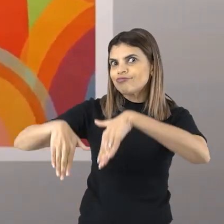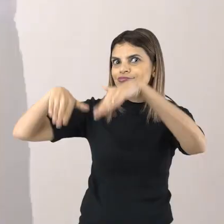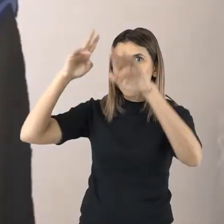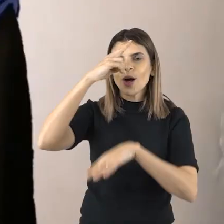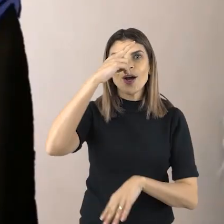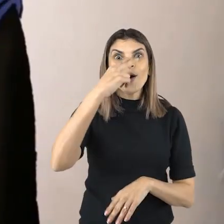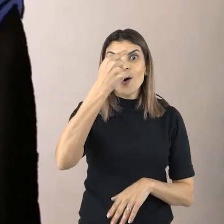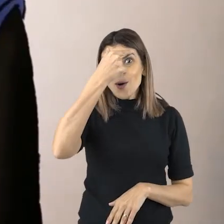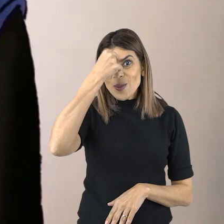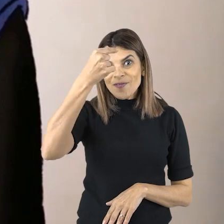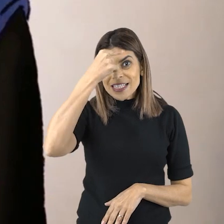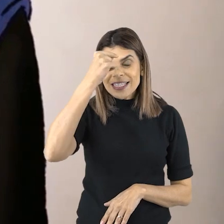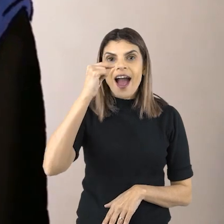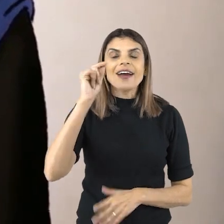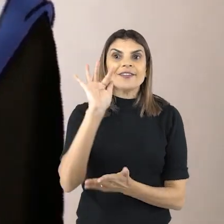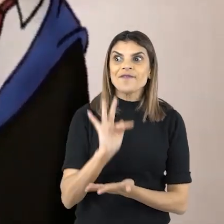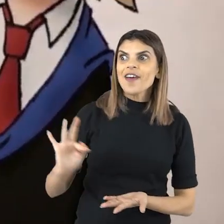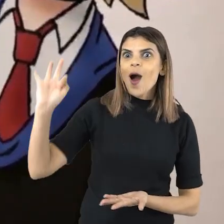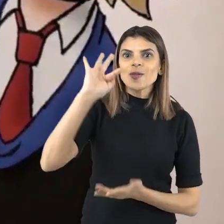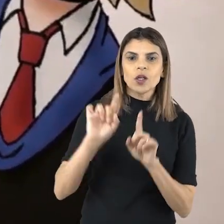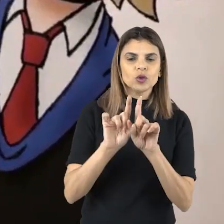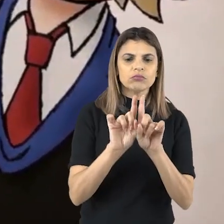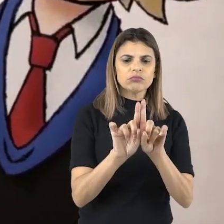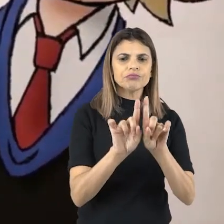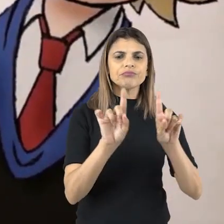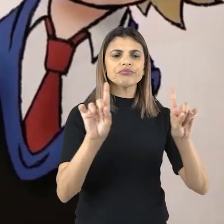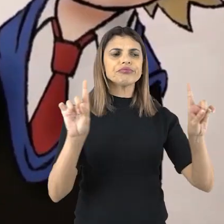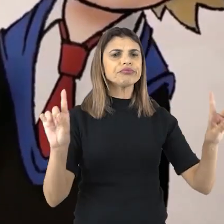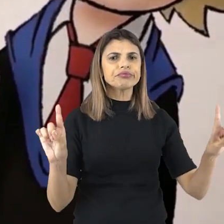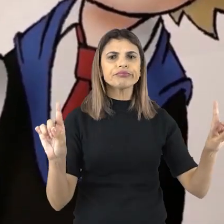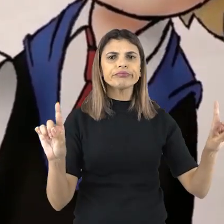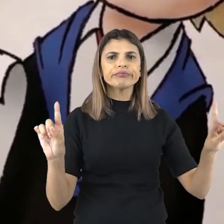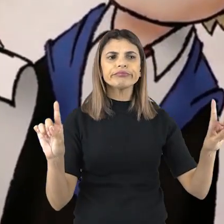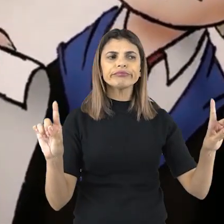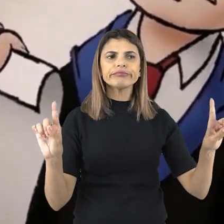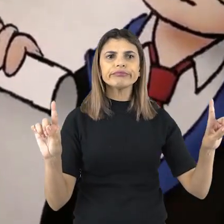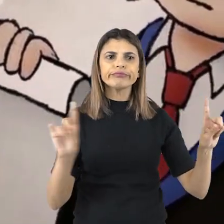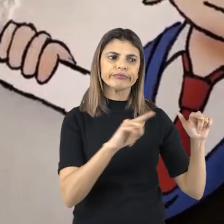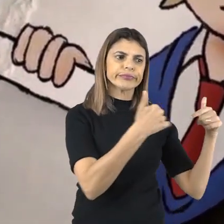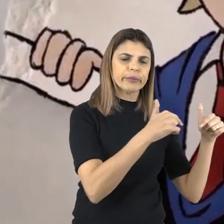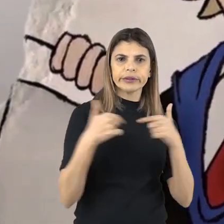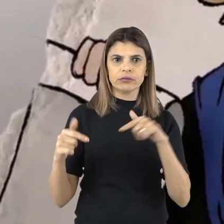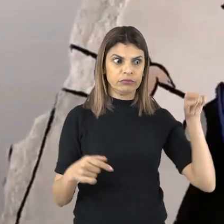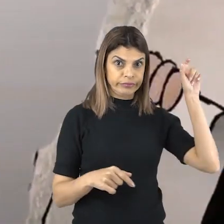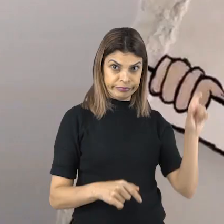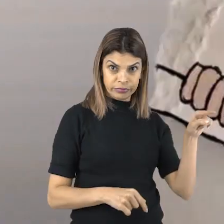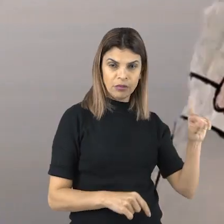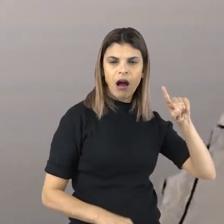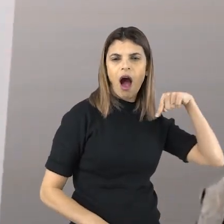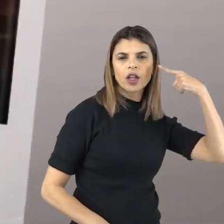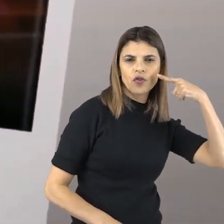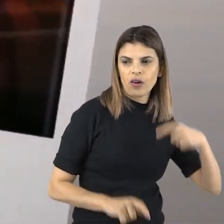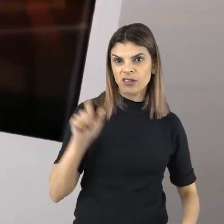juntos. Eram inseparáveis. Até que suas carreiras os levaram para caminhos diferentes. Um se tornou